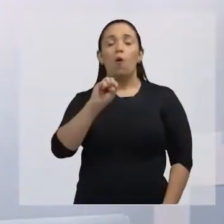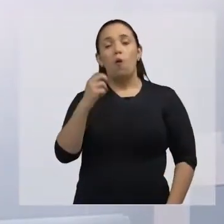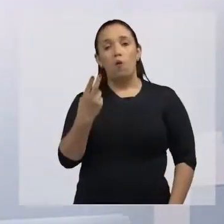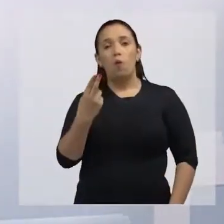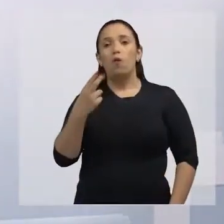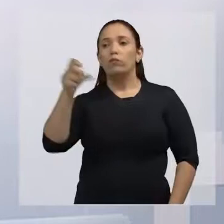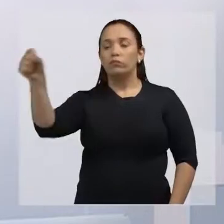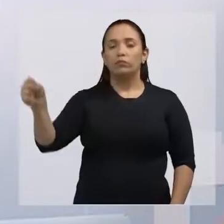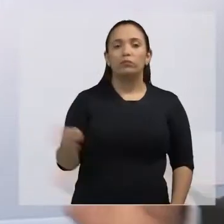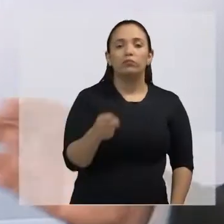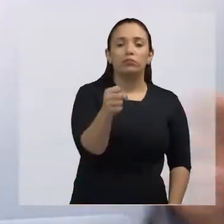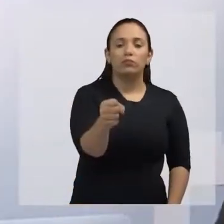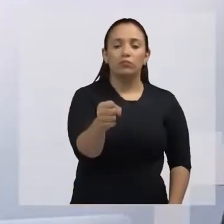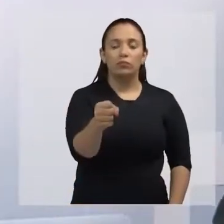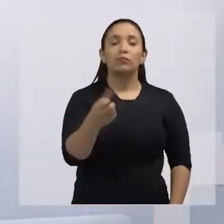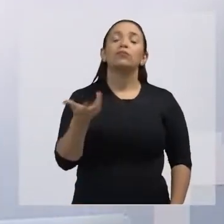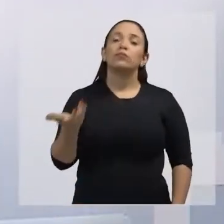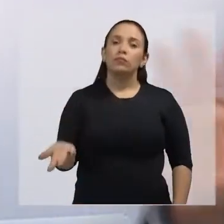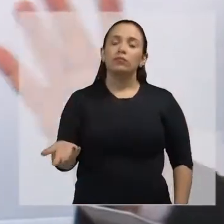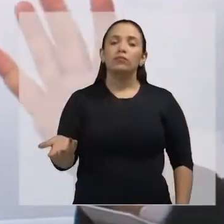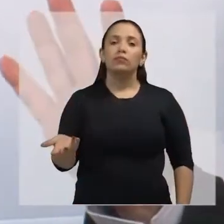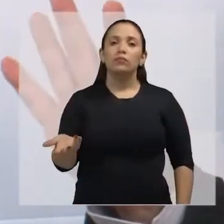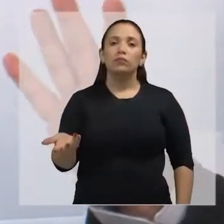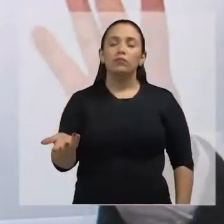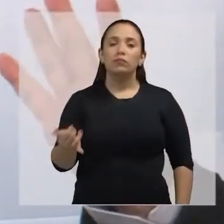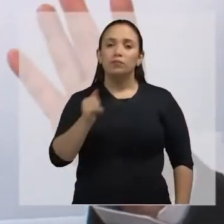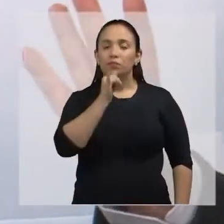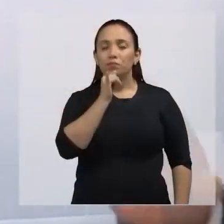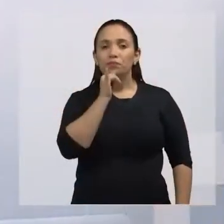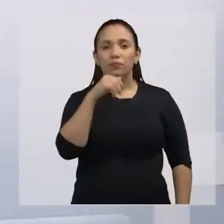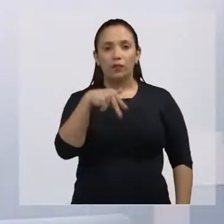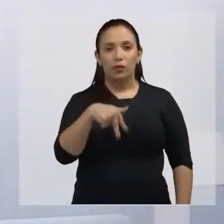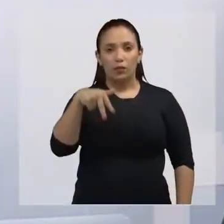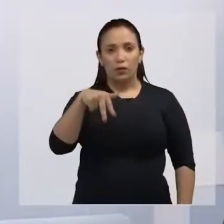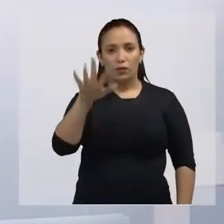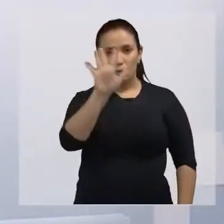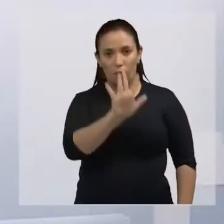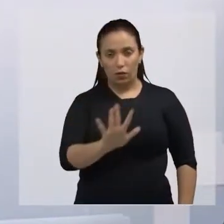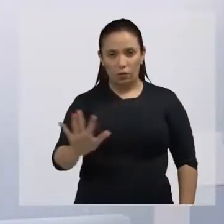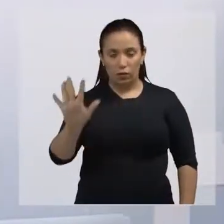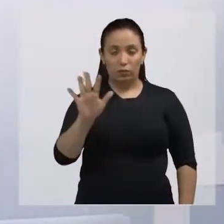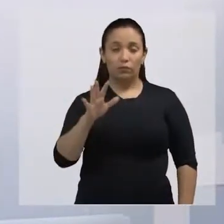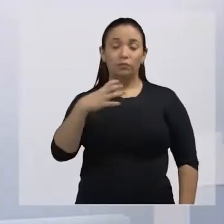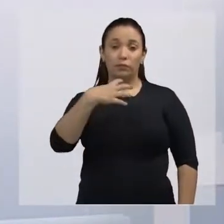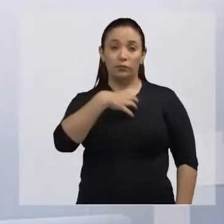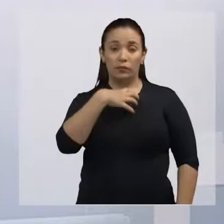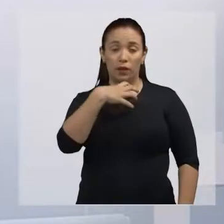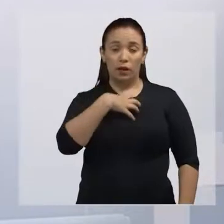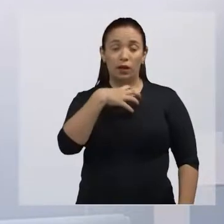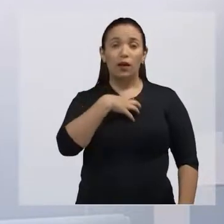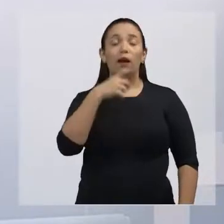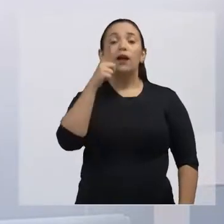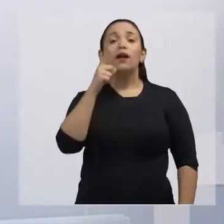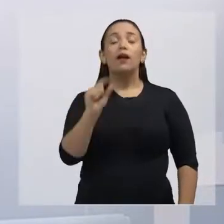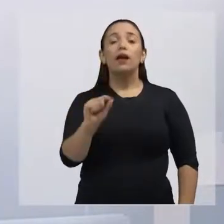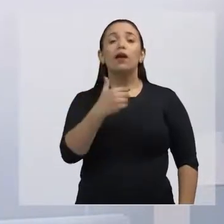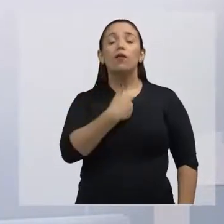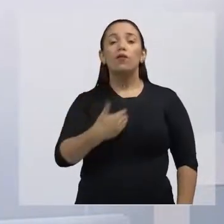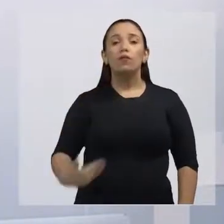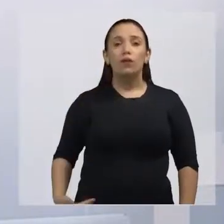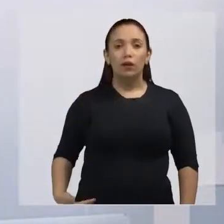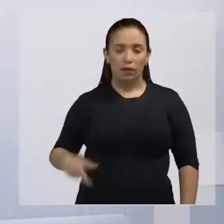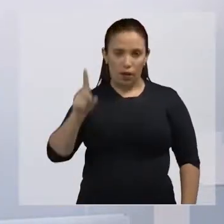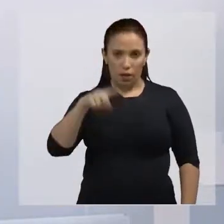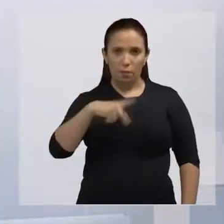aliada. O que acontece? Vamos pegar especificamente só o Nordeste, por um primeiro momento. Bahia, quem é que governa?